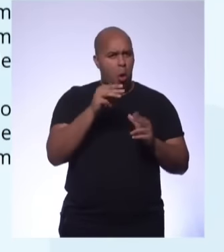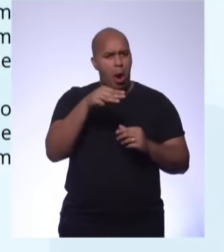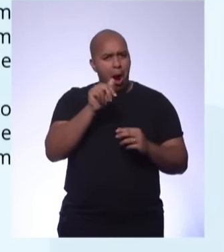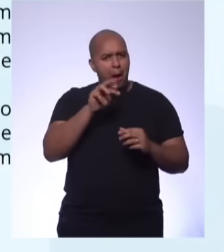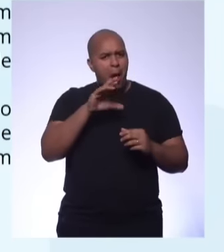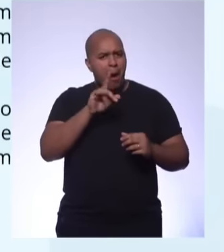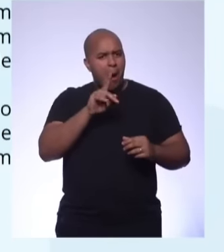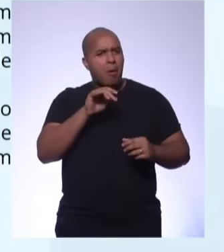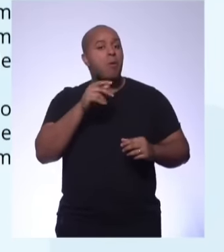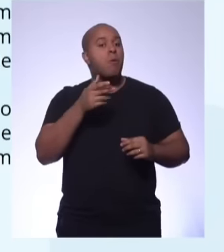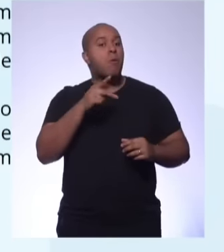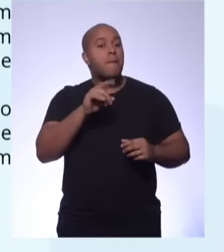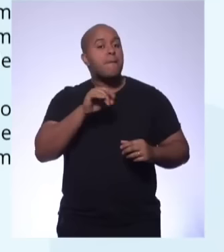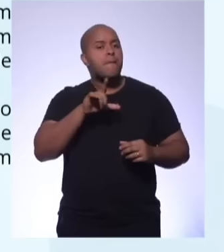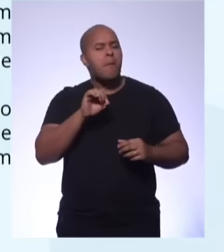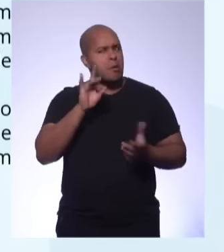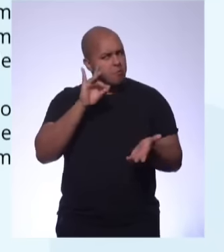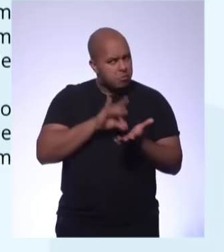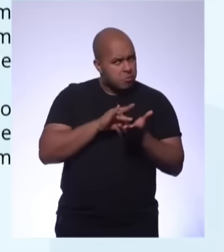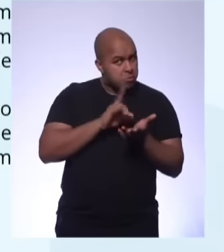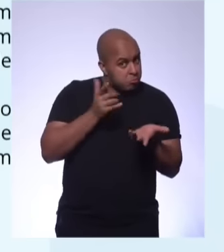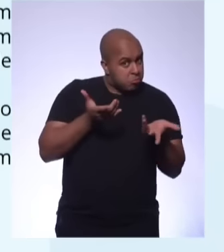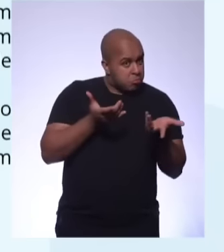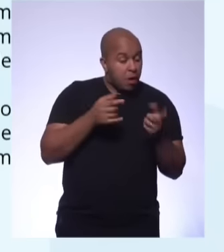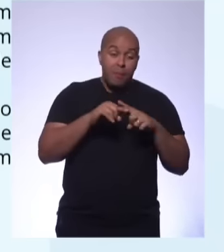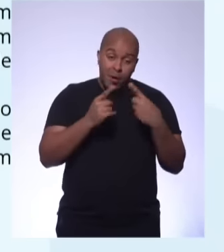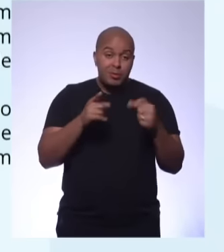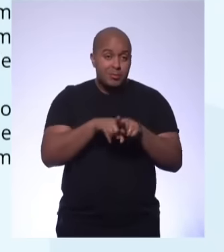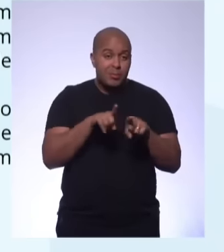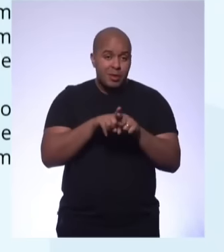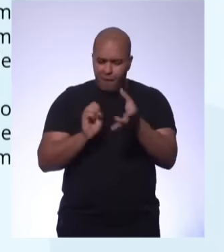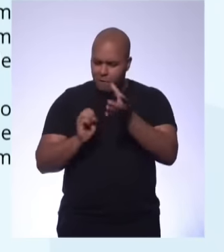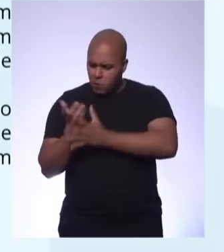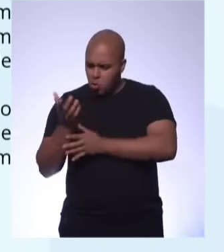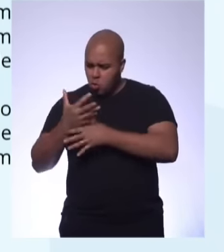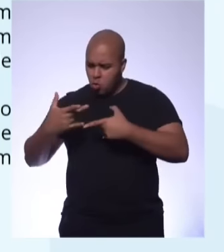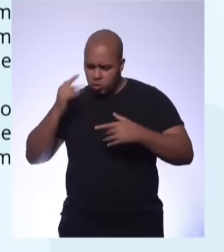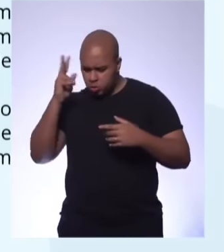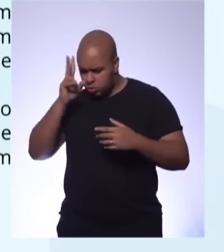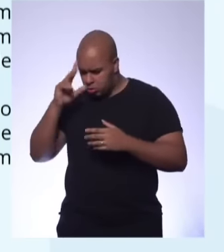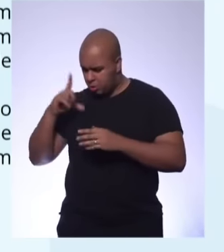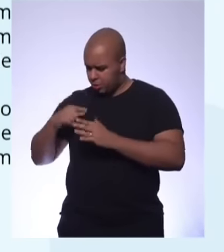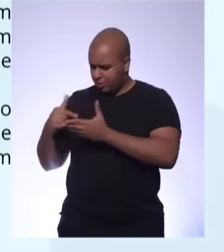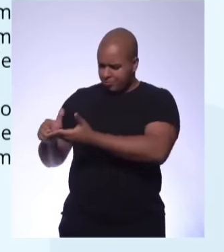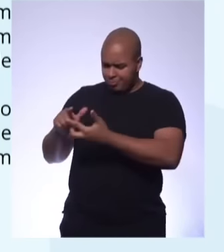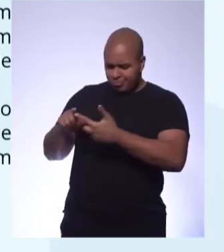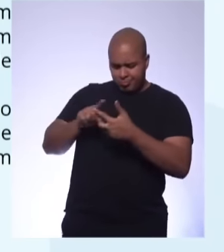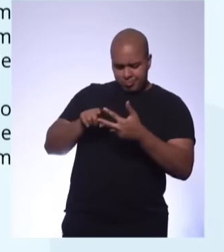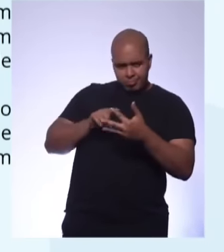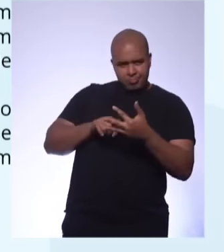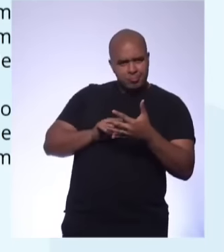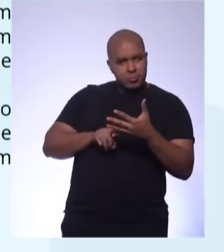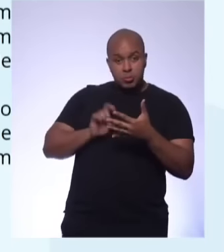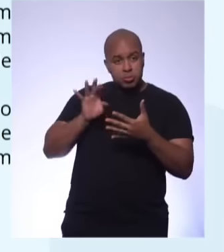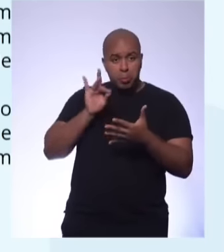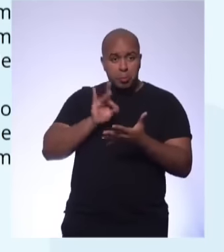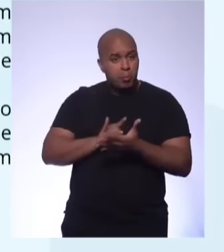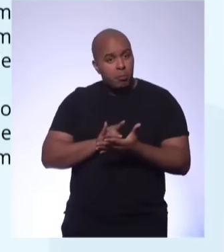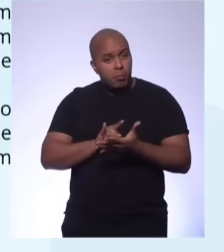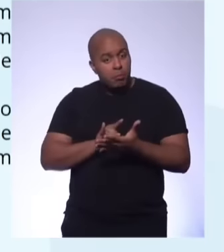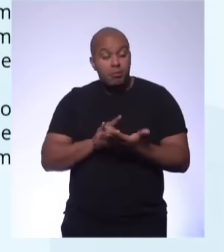foram reais. Mesmo assim, são fontes históricas, porque trazem elementos, se não são